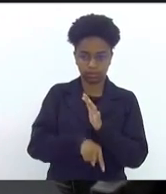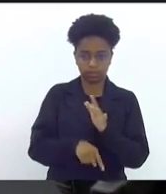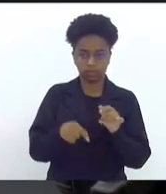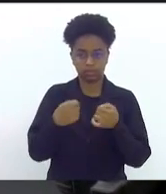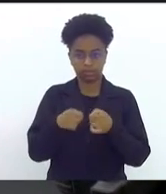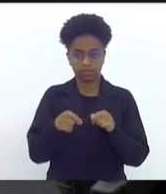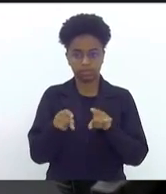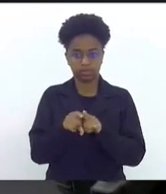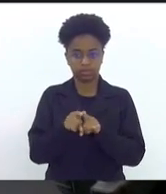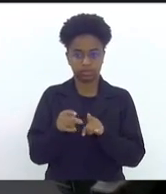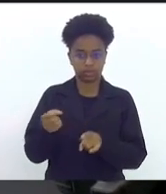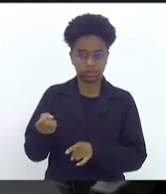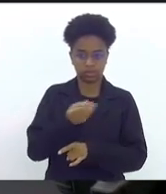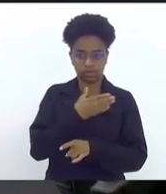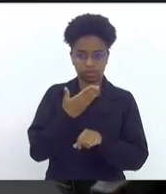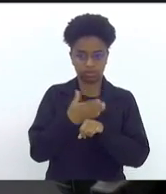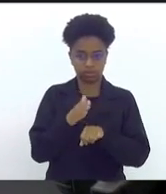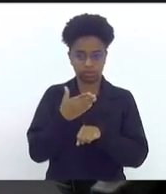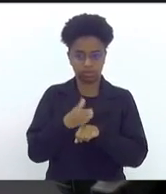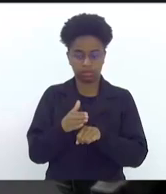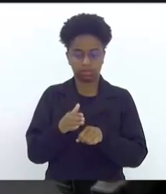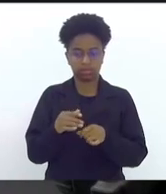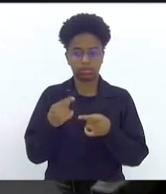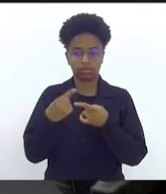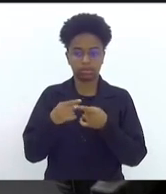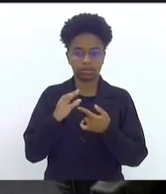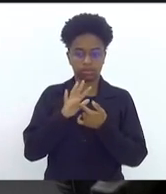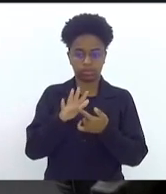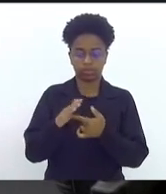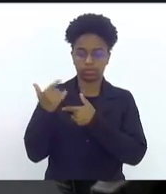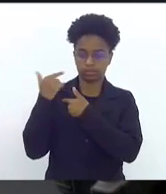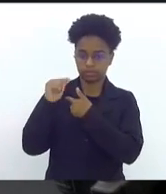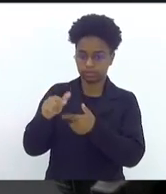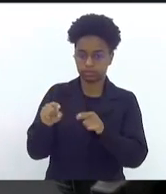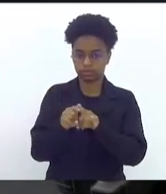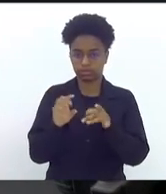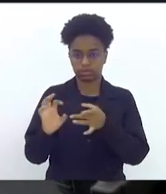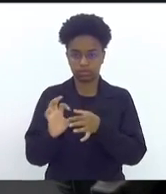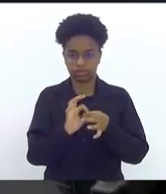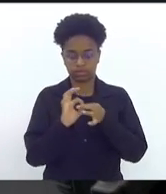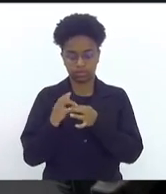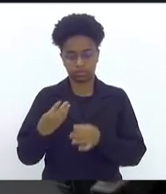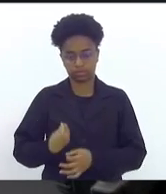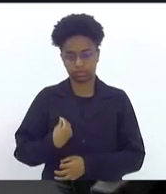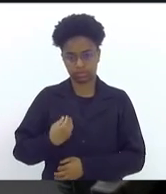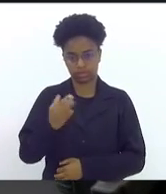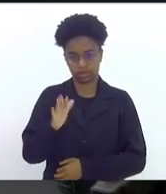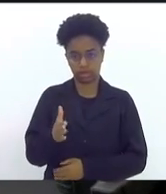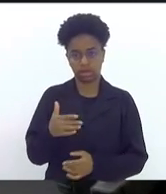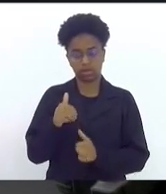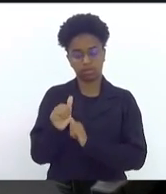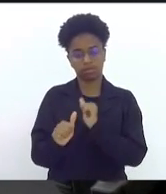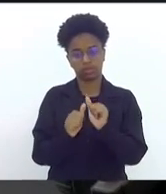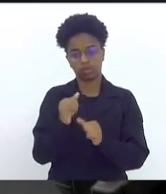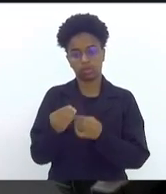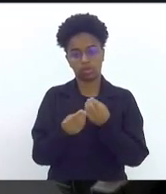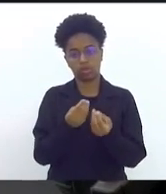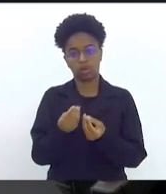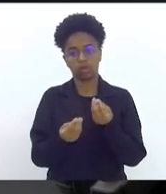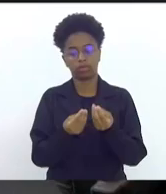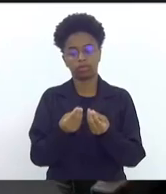novas práticas que afetem as tradições e alianças existentes, modificando o capital simbólico dos seus